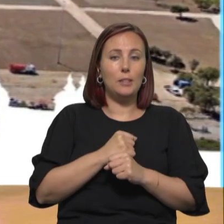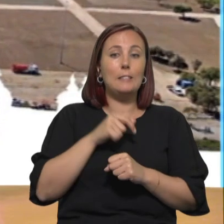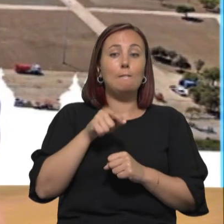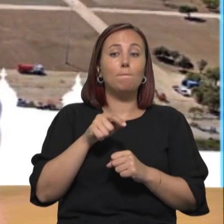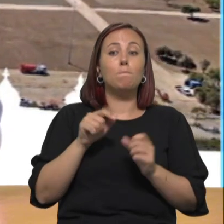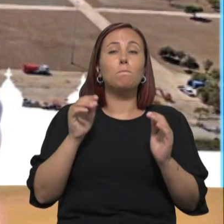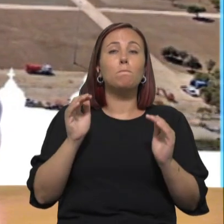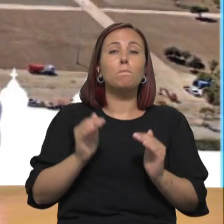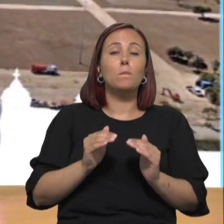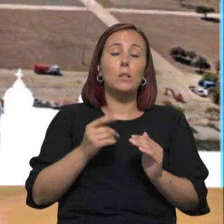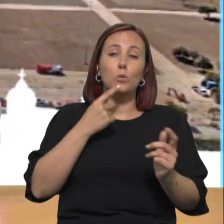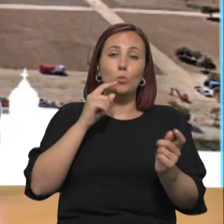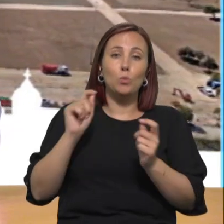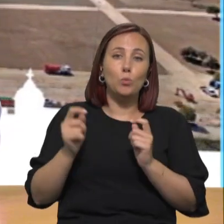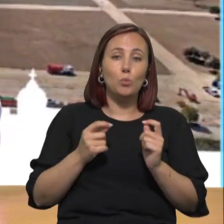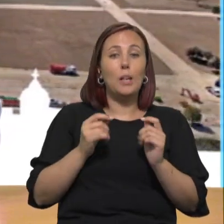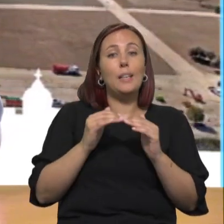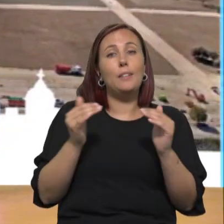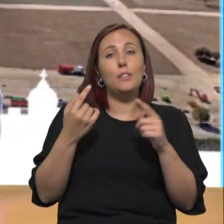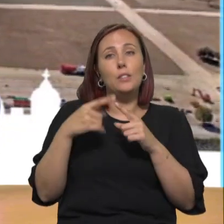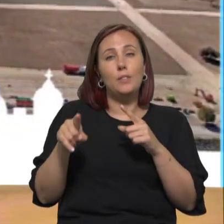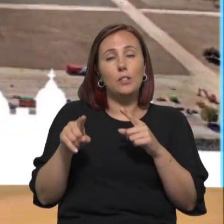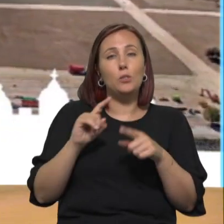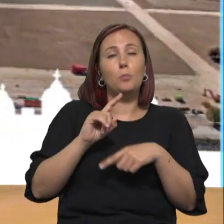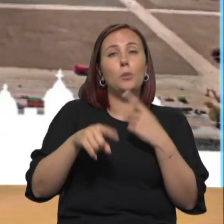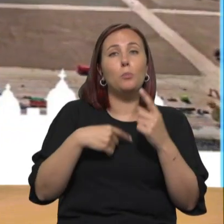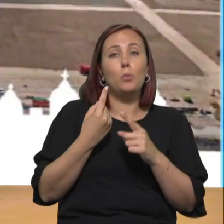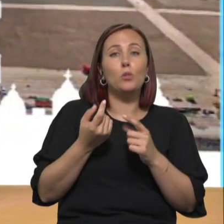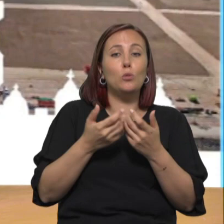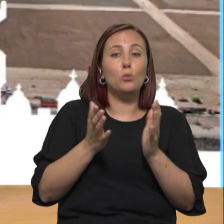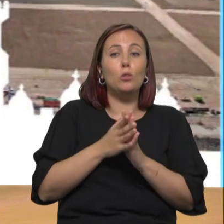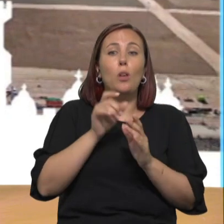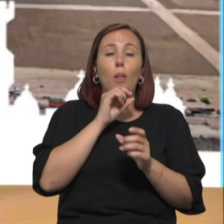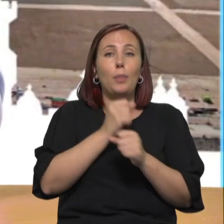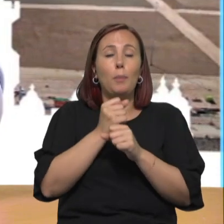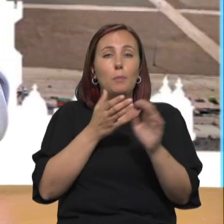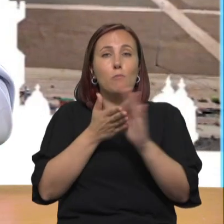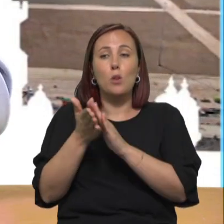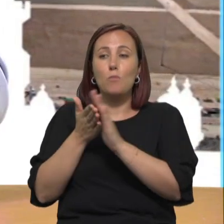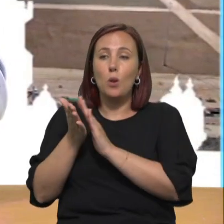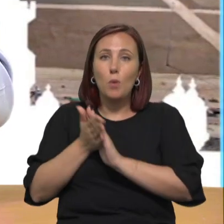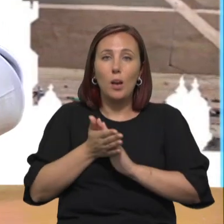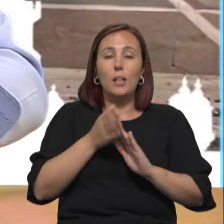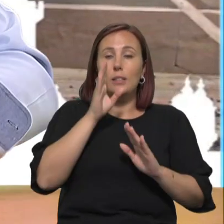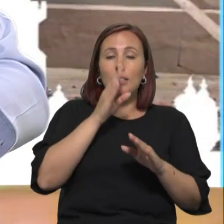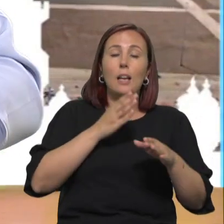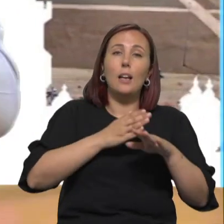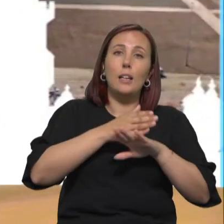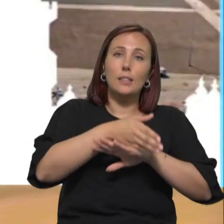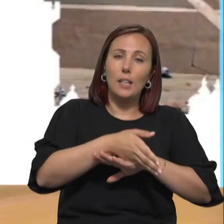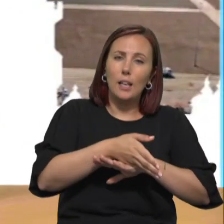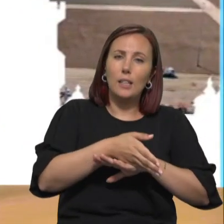tem que ser discutida a outros níveis, para que todos tenham trabalho. Independentemente das pessoas terem acesso à